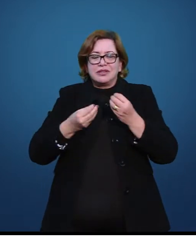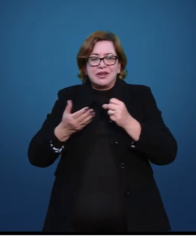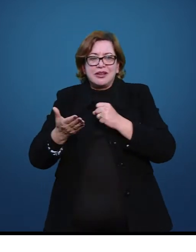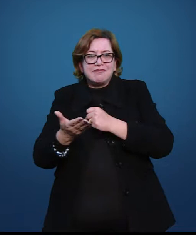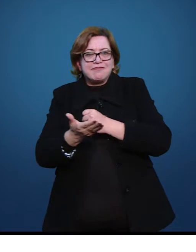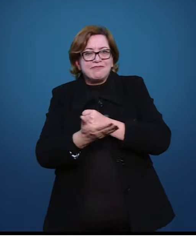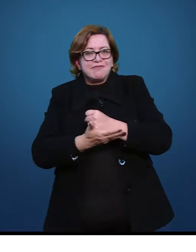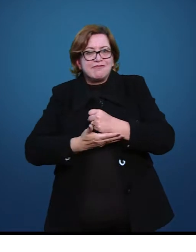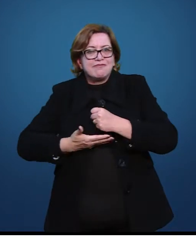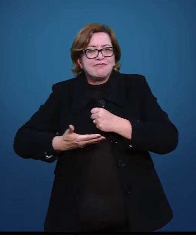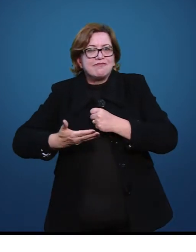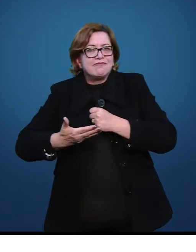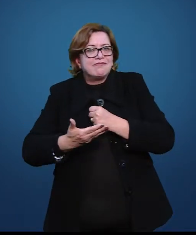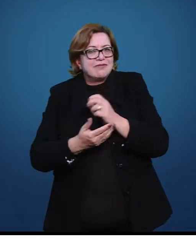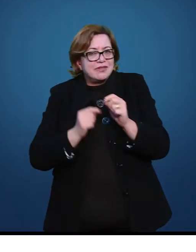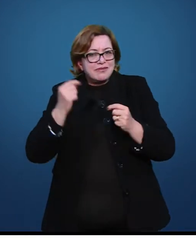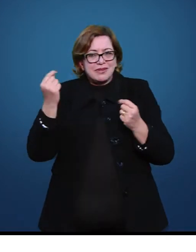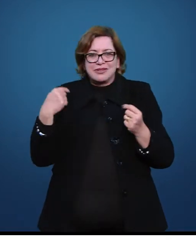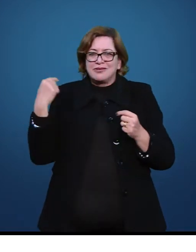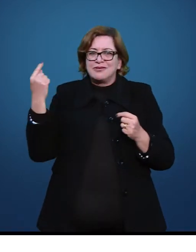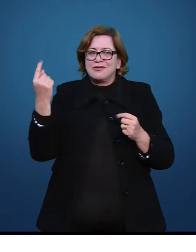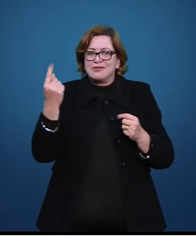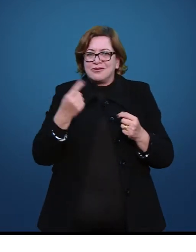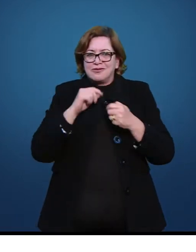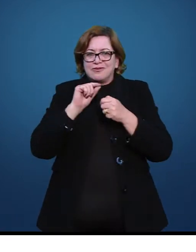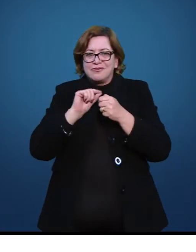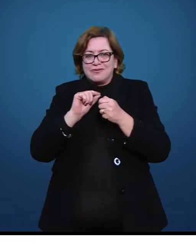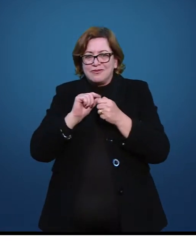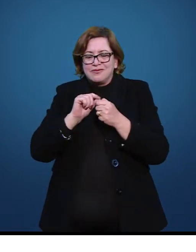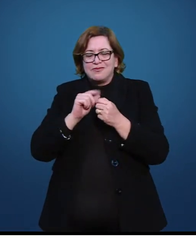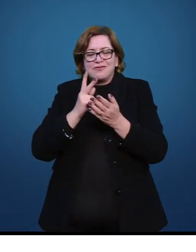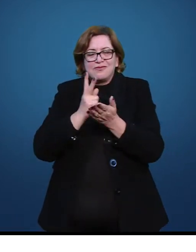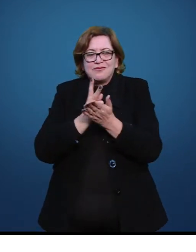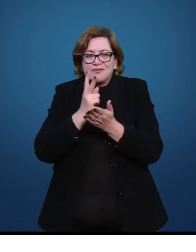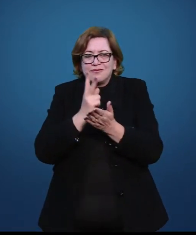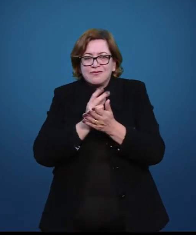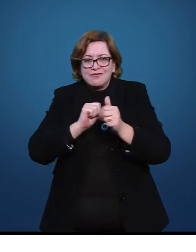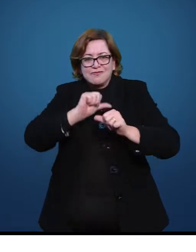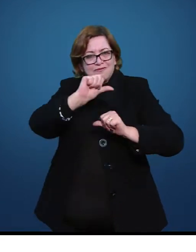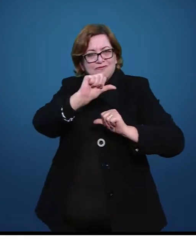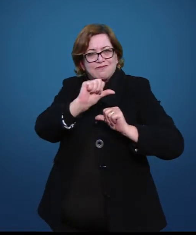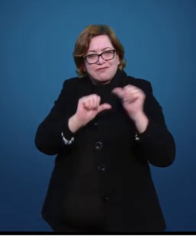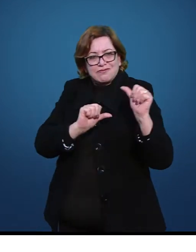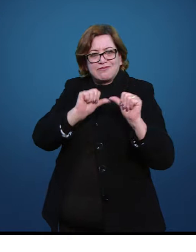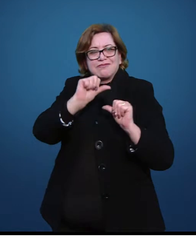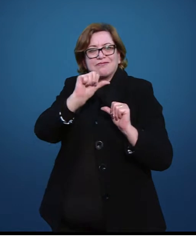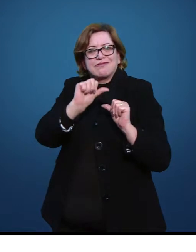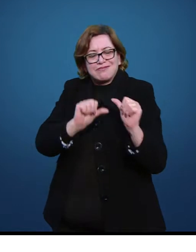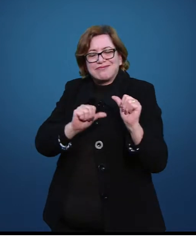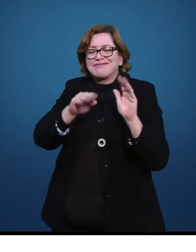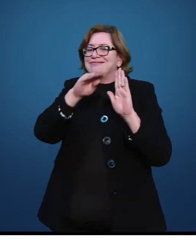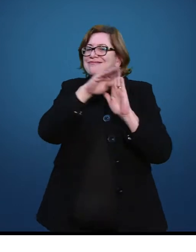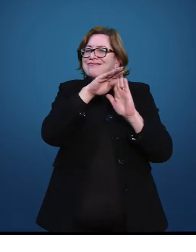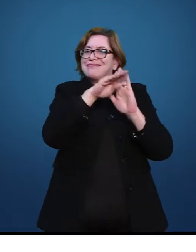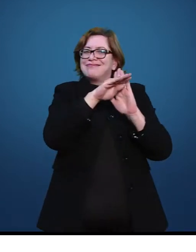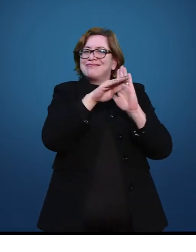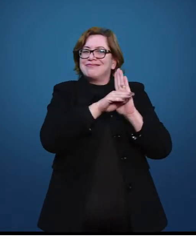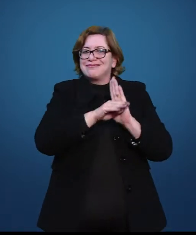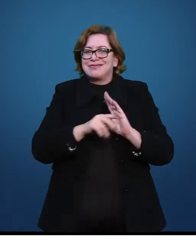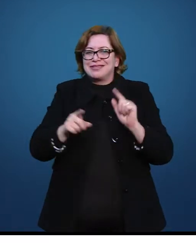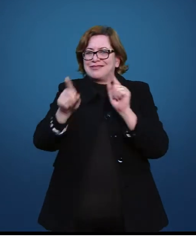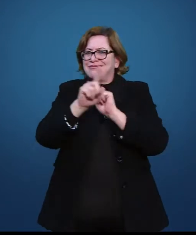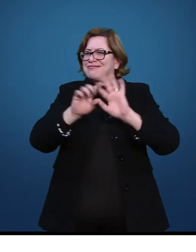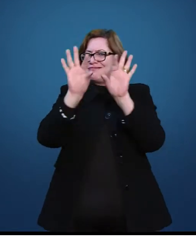subsídios para que nós possamos estar sempre alterando, quando necessário, o nosso fazer pedagógico. Então, não